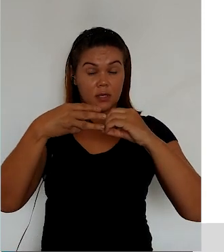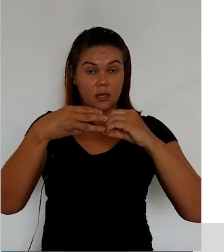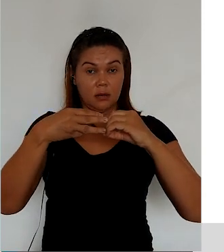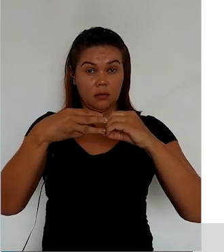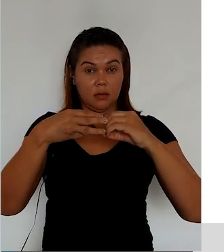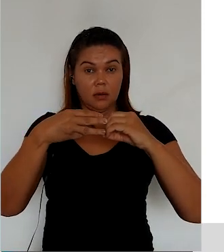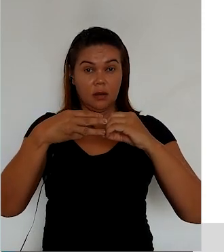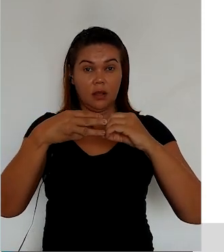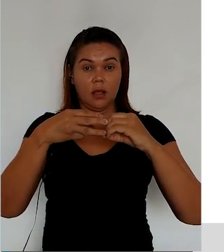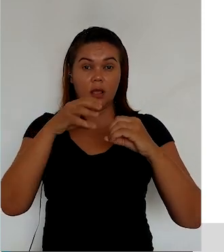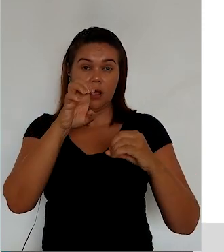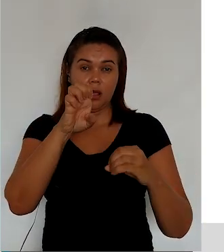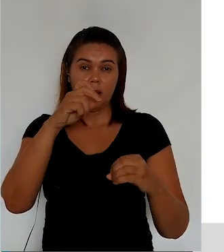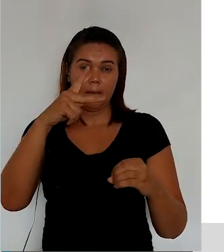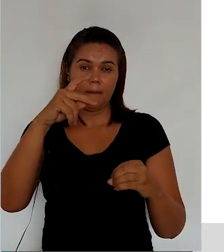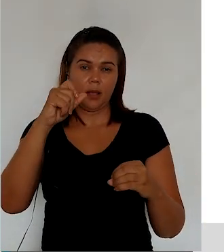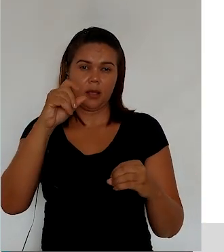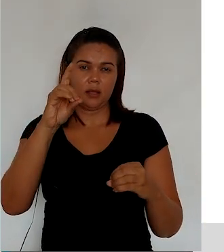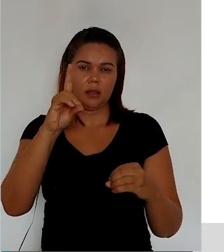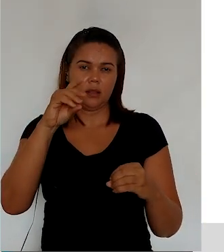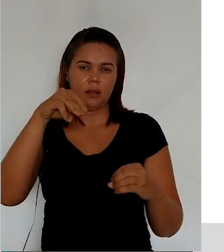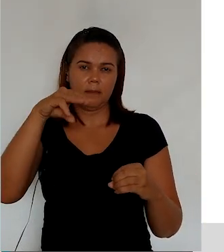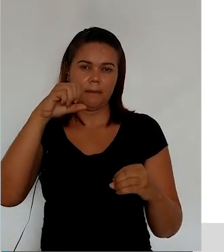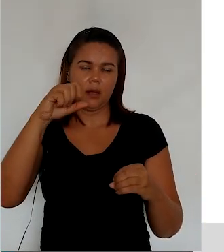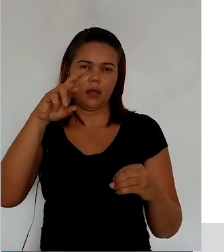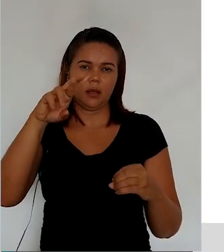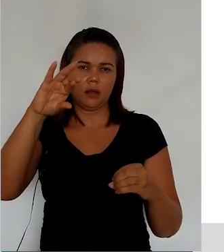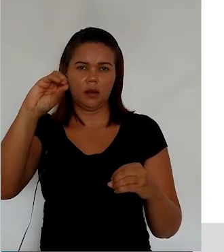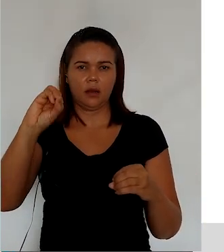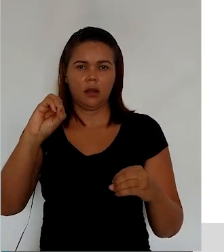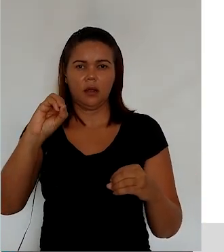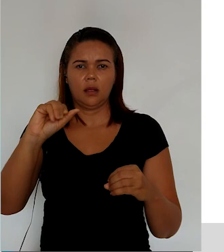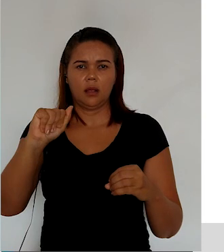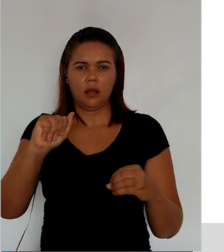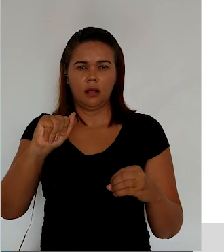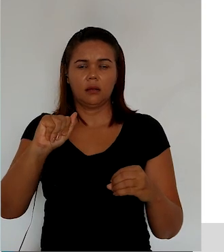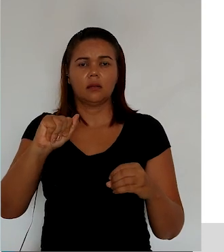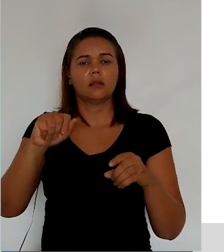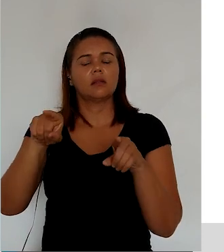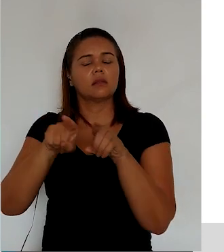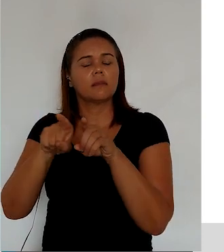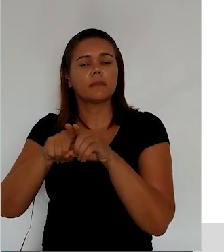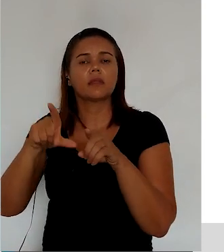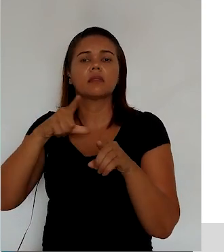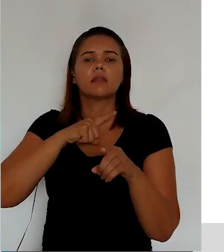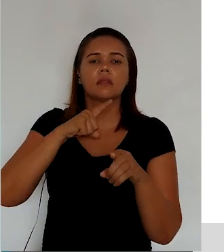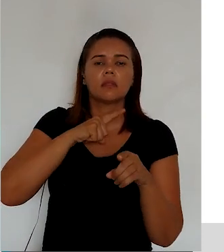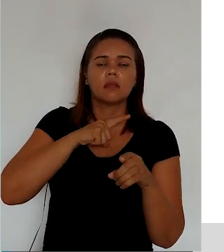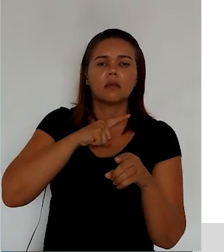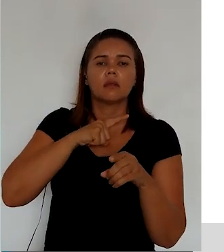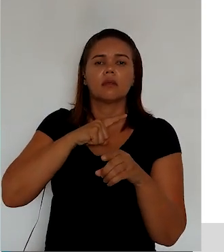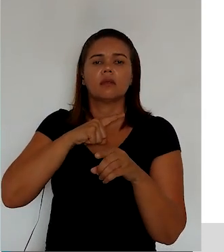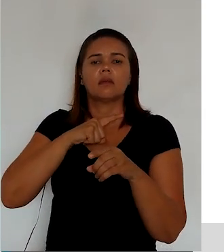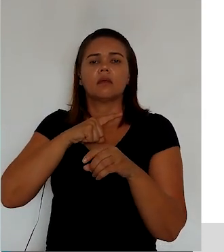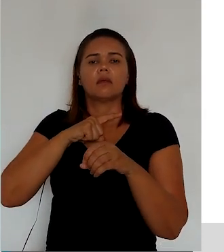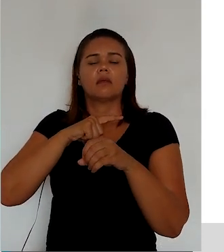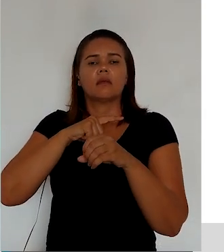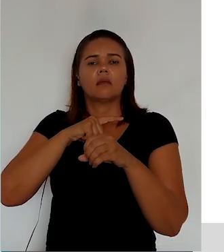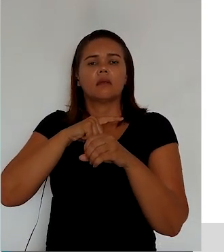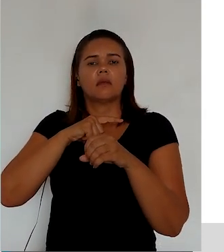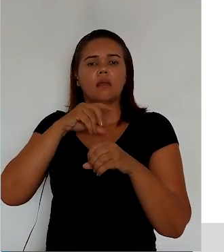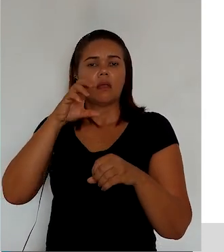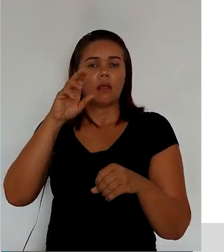As células ependimárias formam arranjo epitelial na delimitação